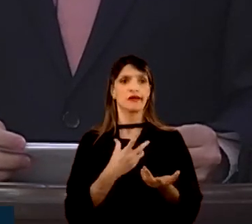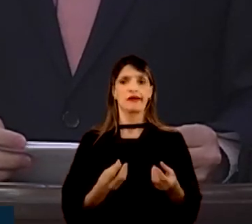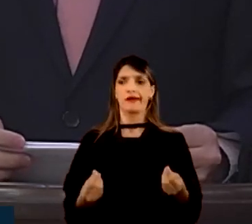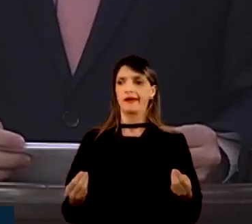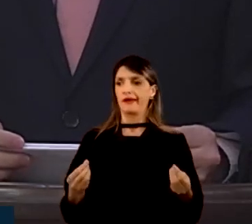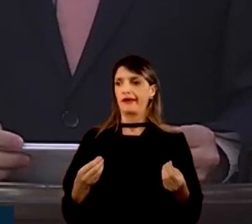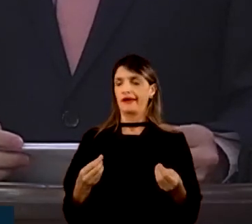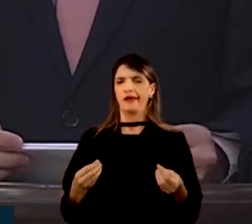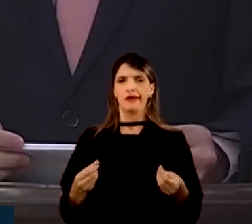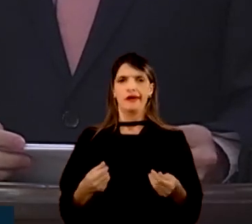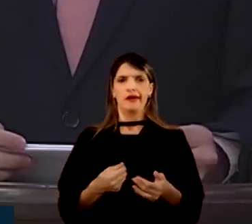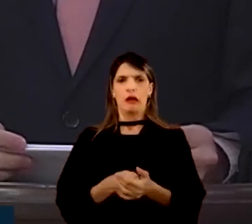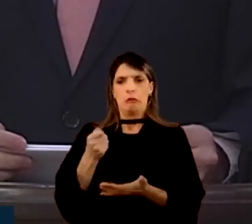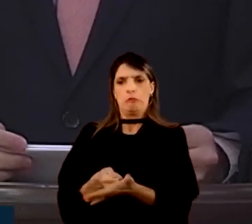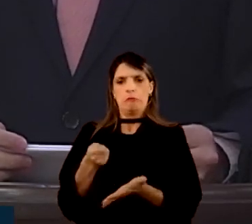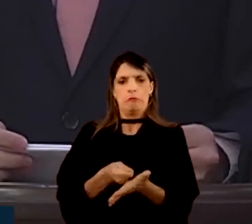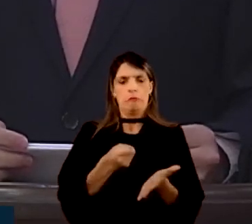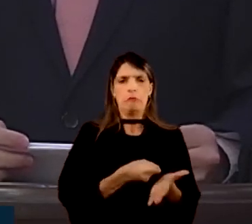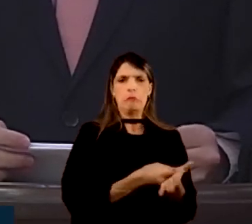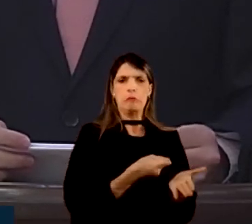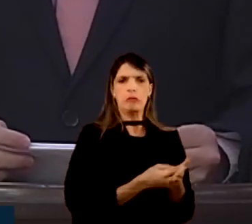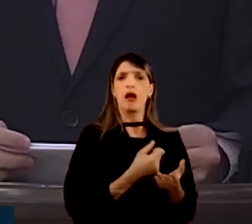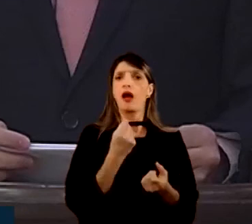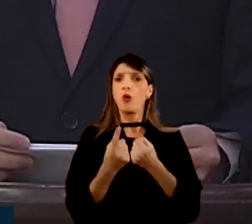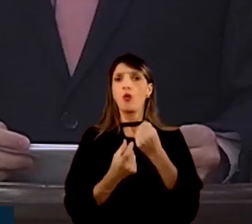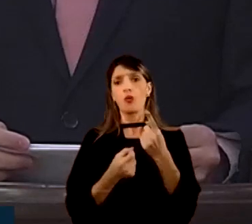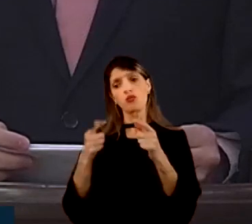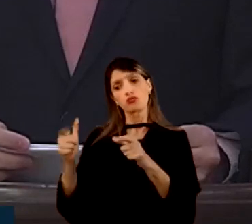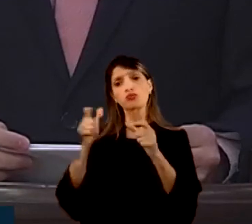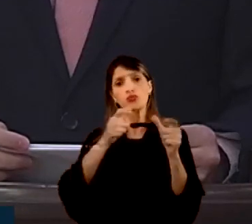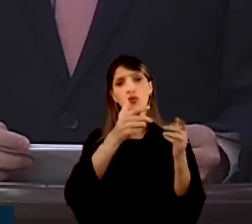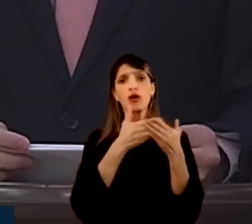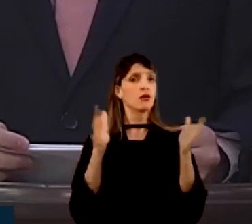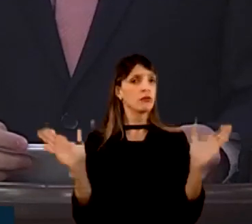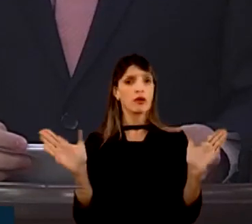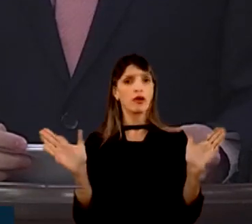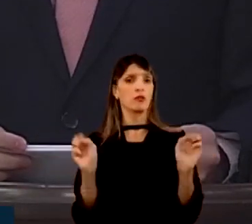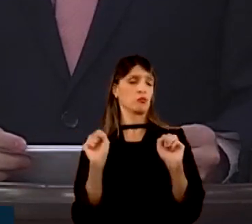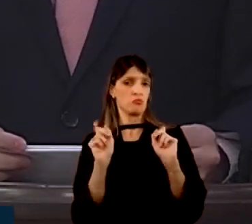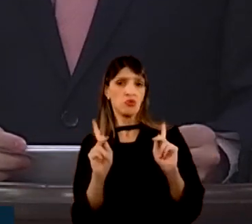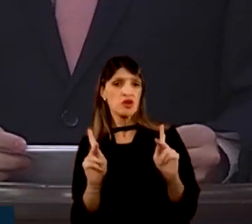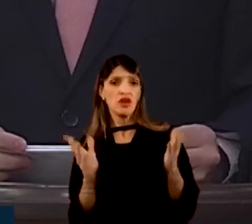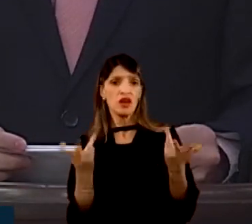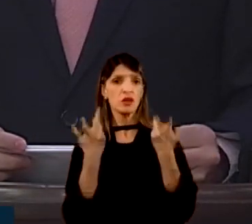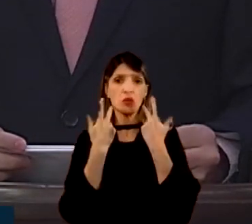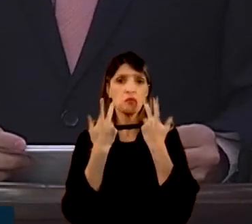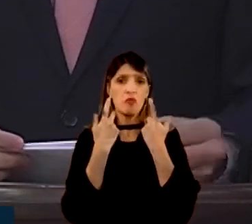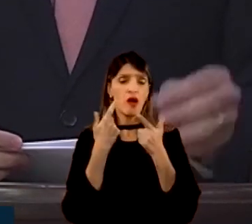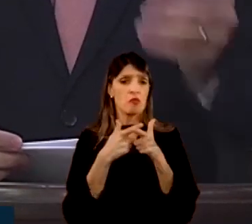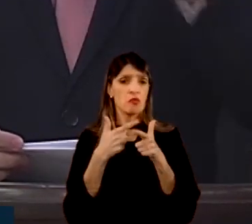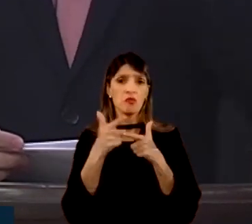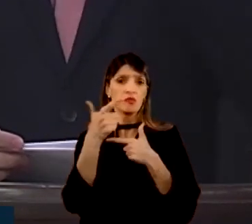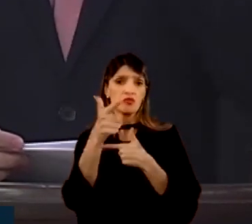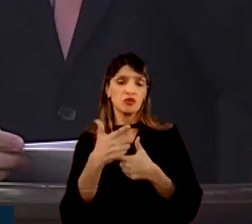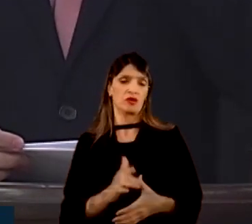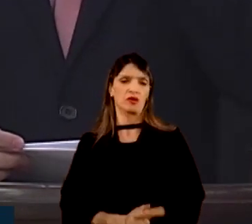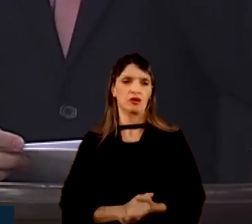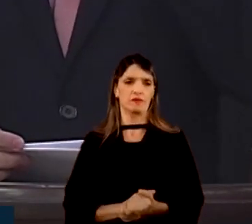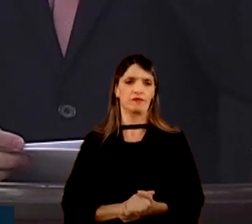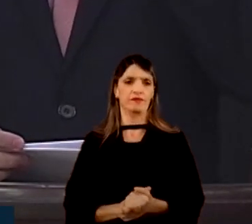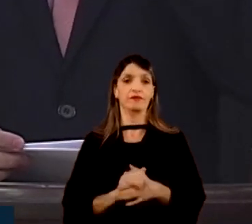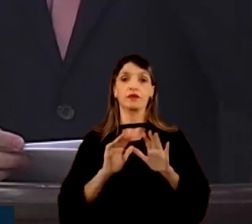medidas. Alguns lugares estão abertos numa boa, sem problema nenhum. Então, regramento,